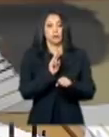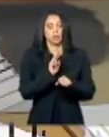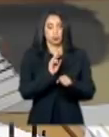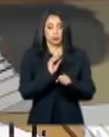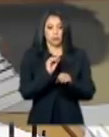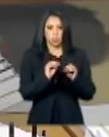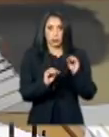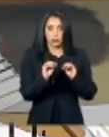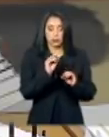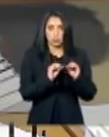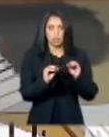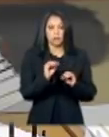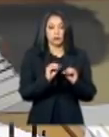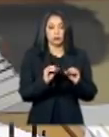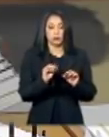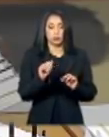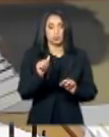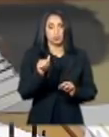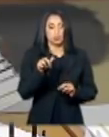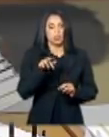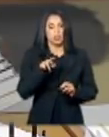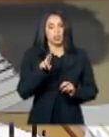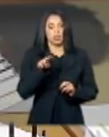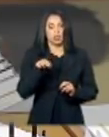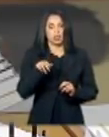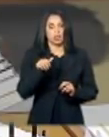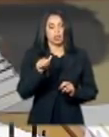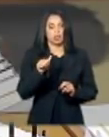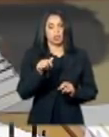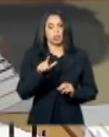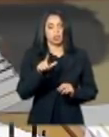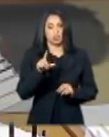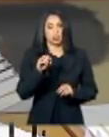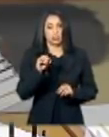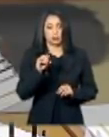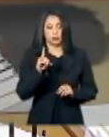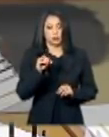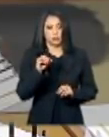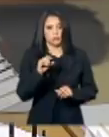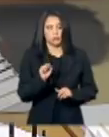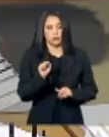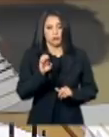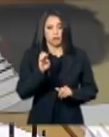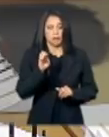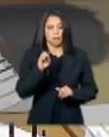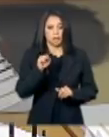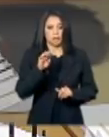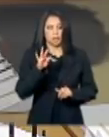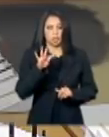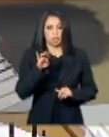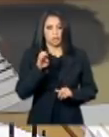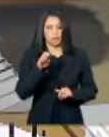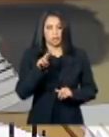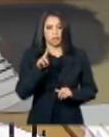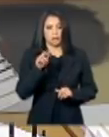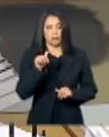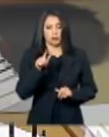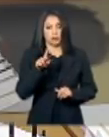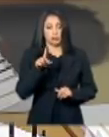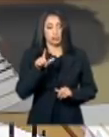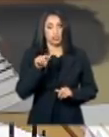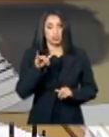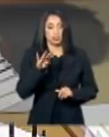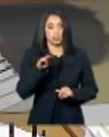instância arnaldo esteves lima tema único que ficou